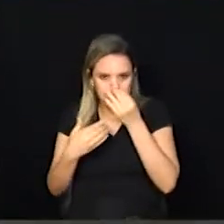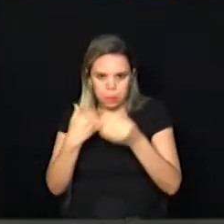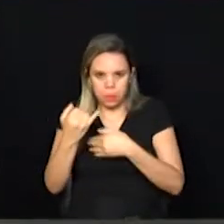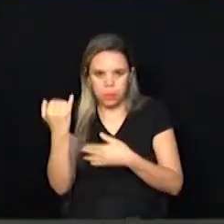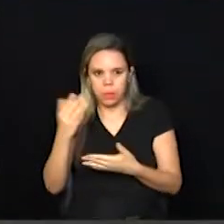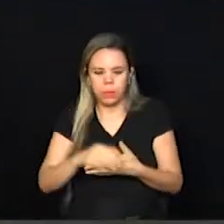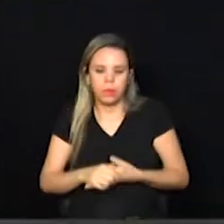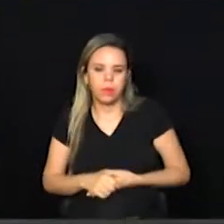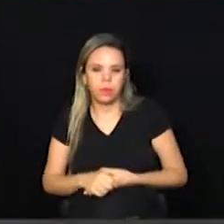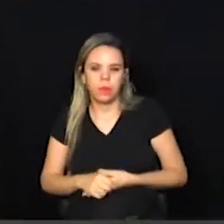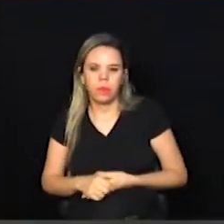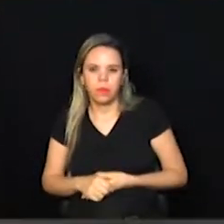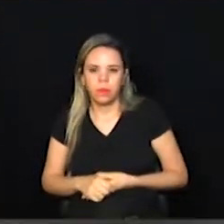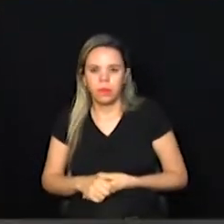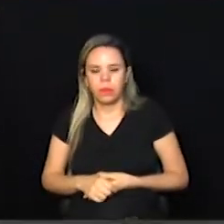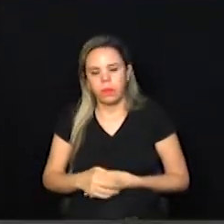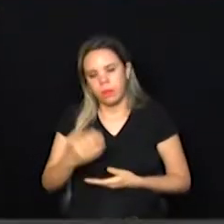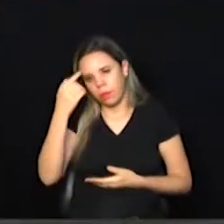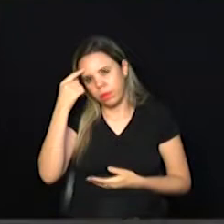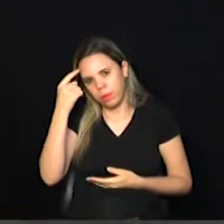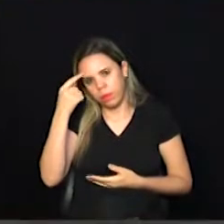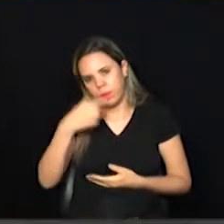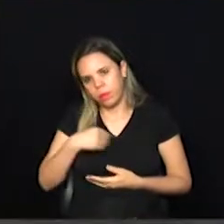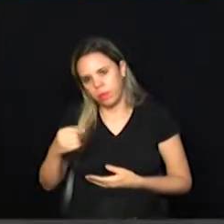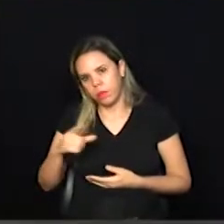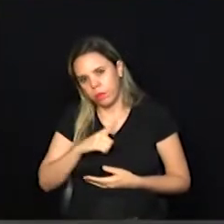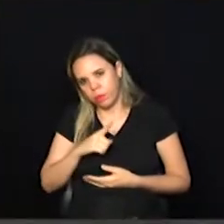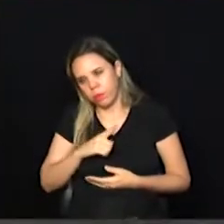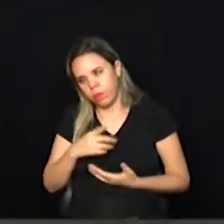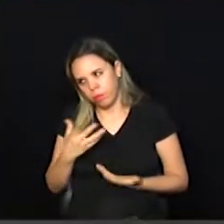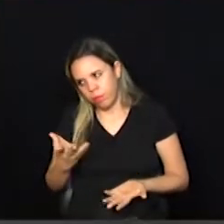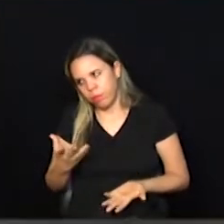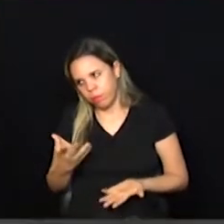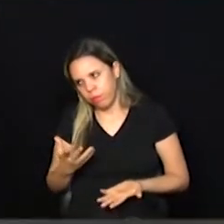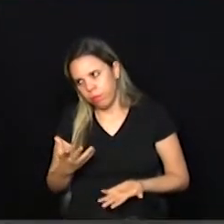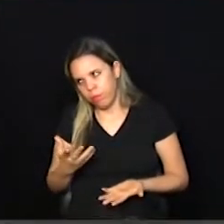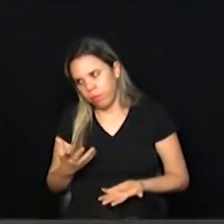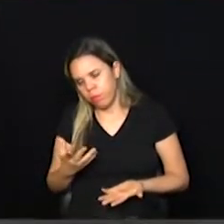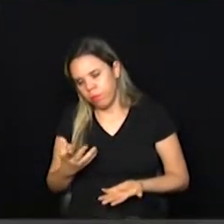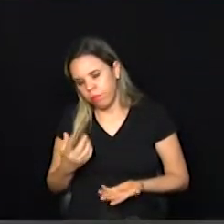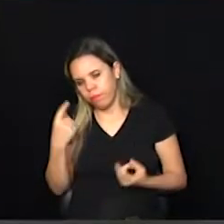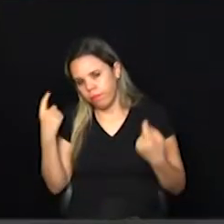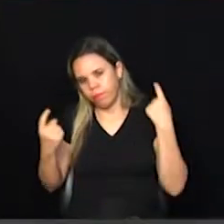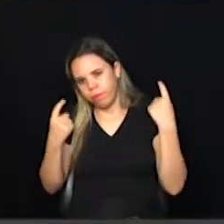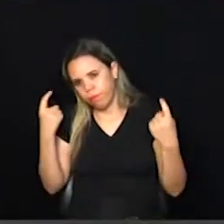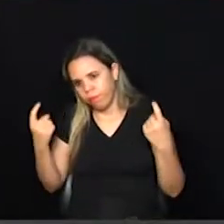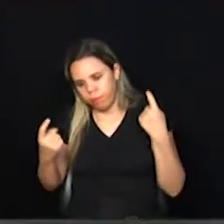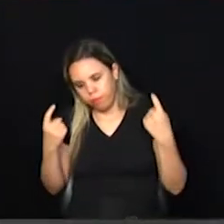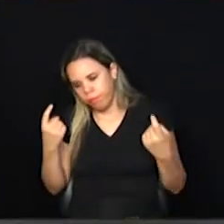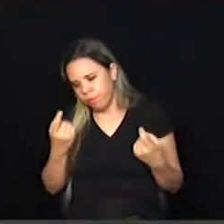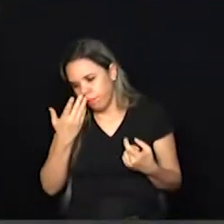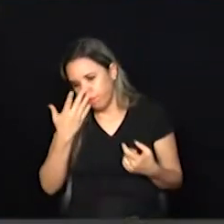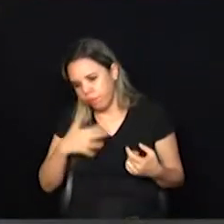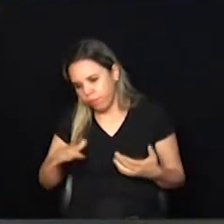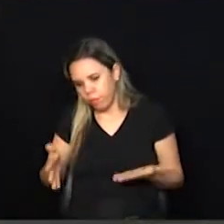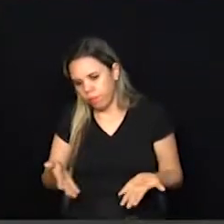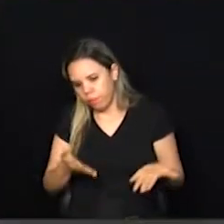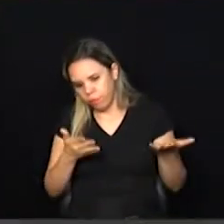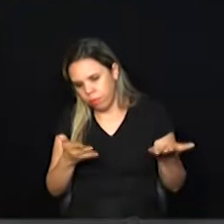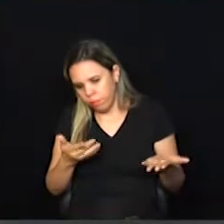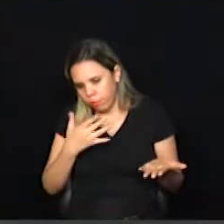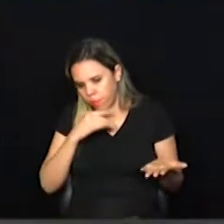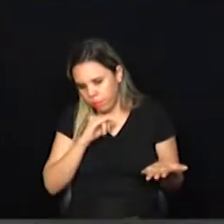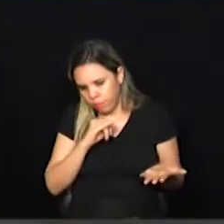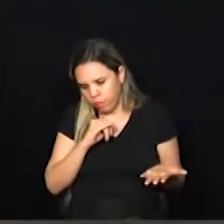importante. E aí você pensa nos filhos, quem tem mãe pensa nos filhos, você fica preocupado tanto dessa criança levar para o